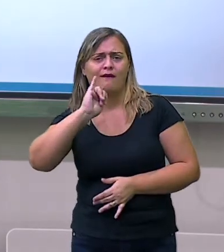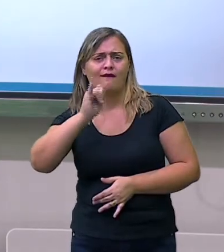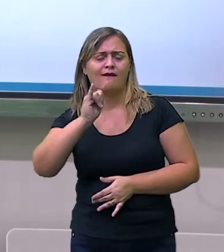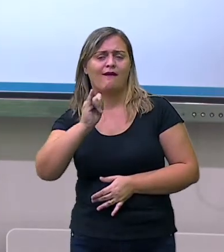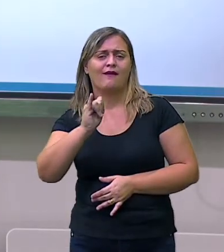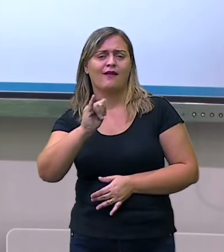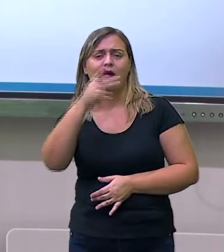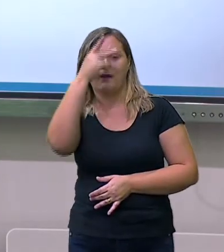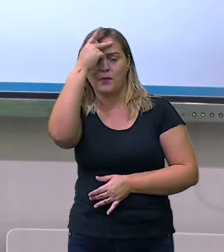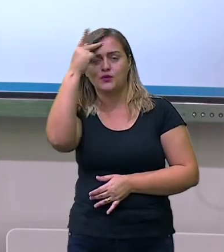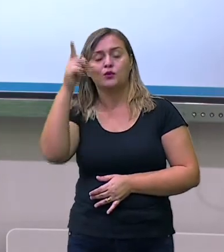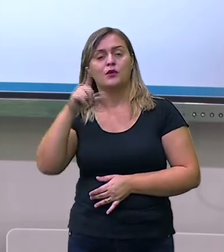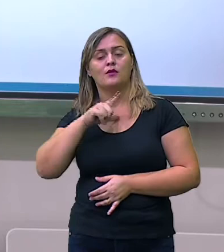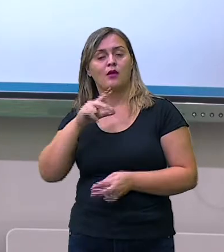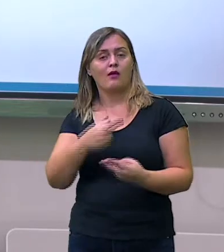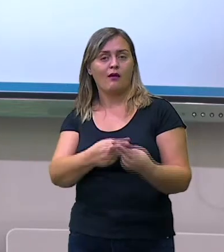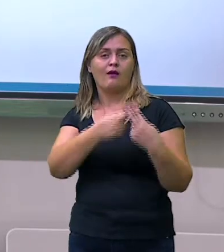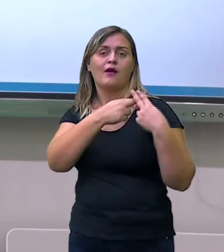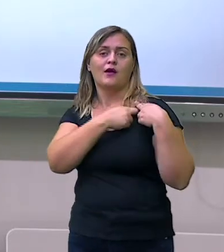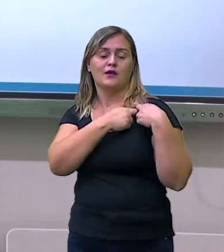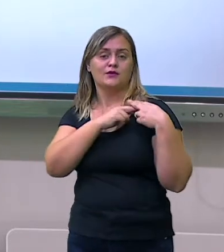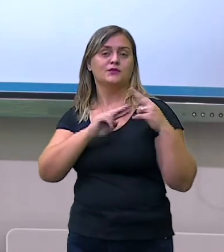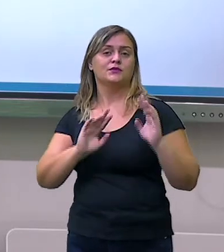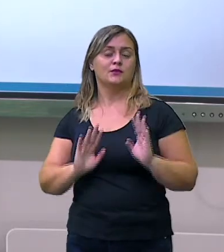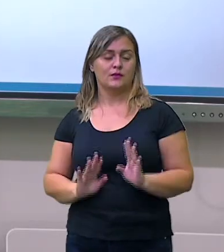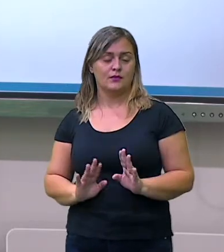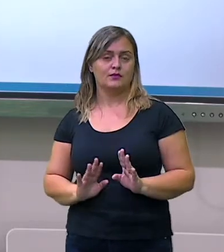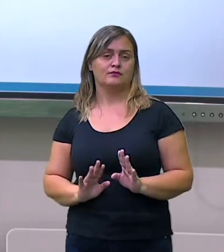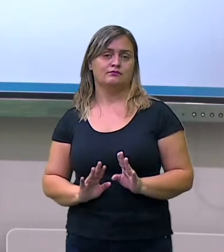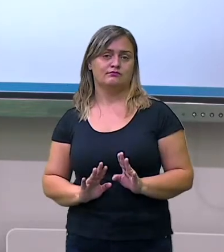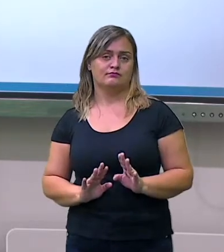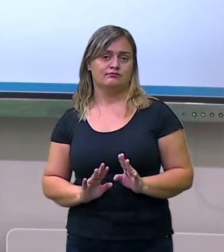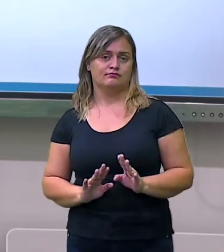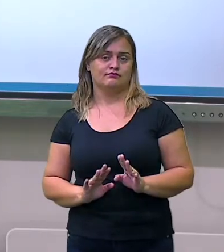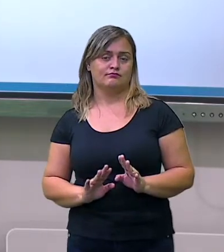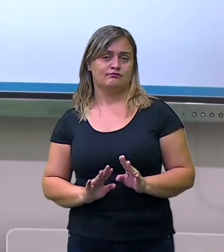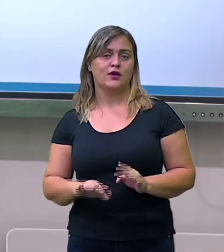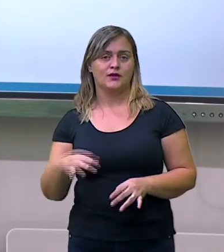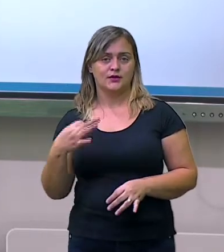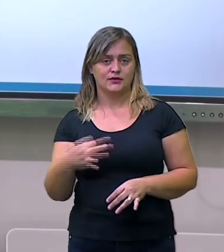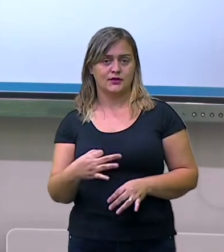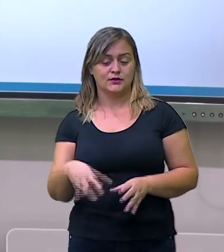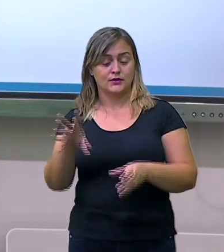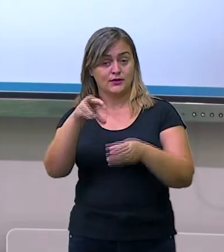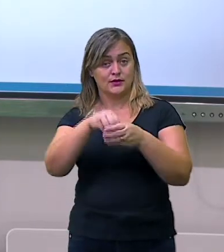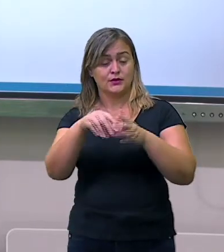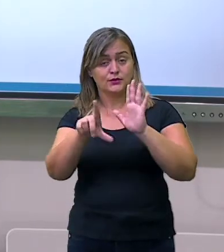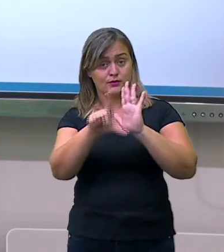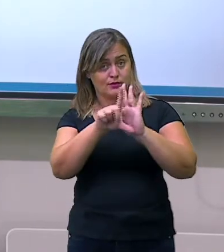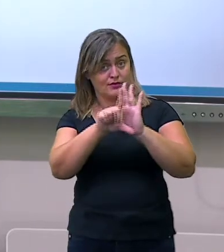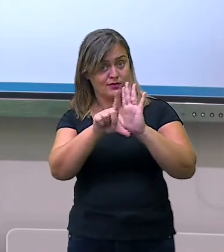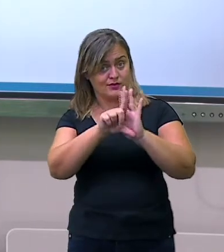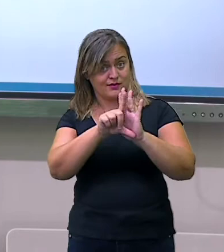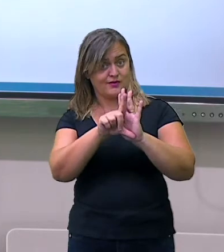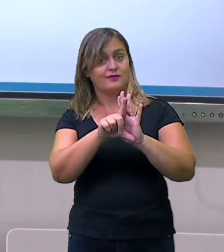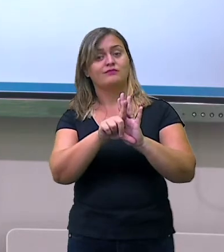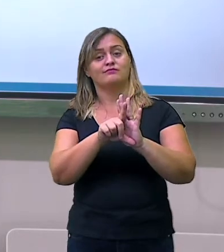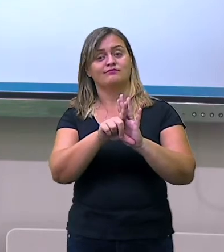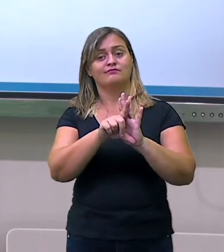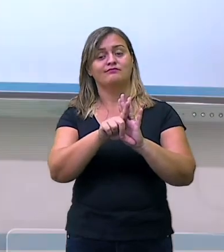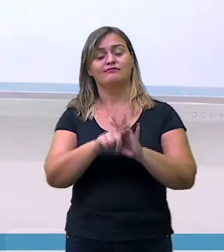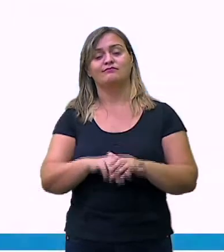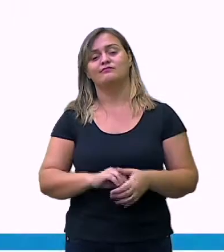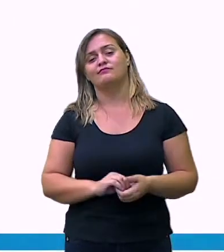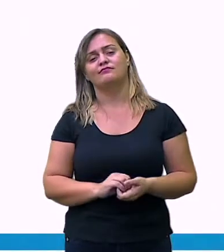dado, de falar, de escrever, de imprimir, eu vou ter que responder dentro da lei sobre aquilo ali.